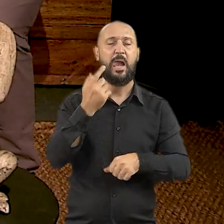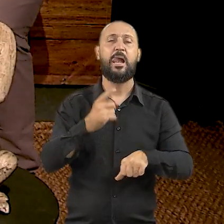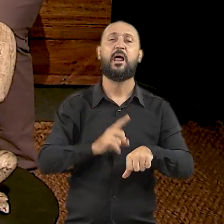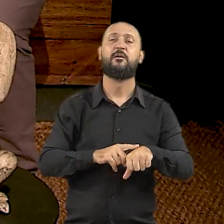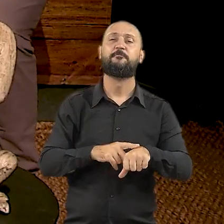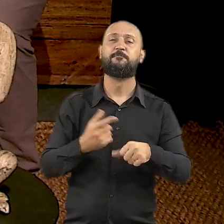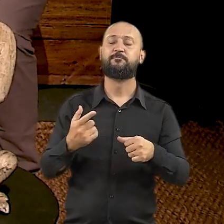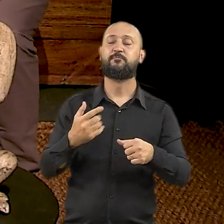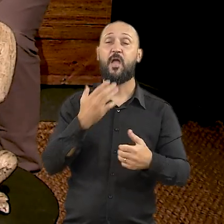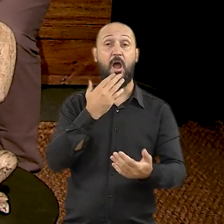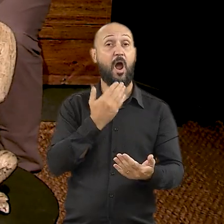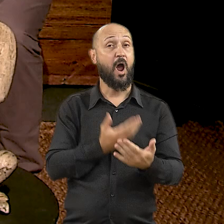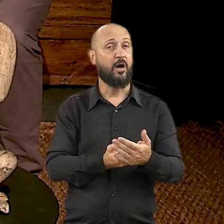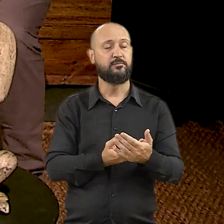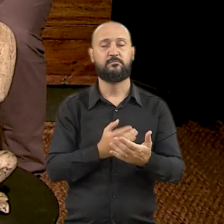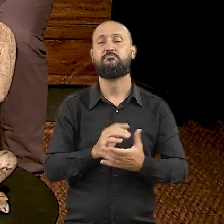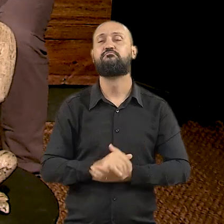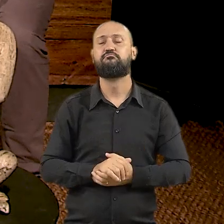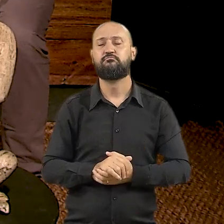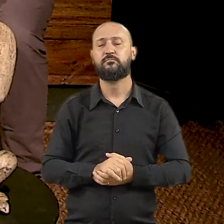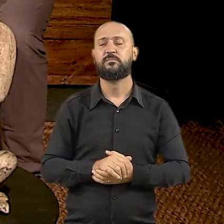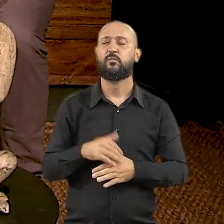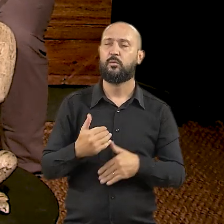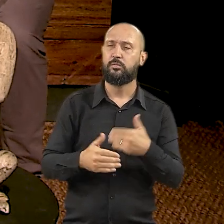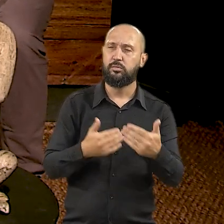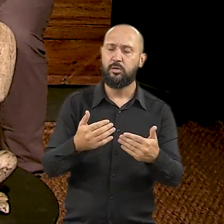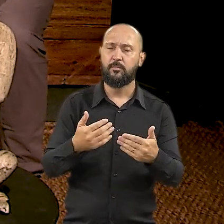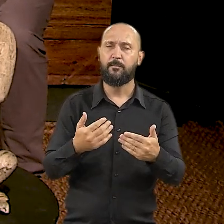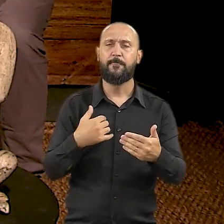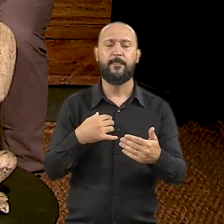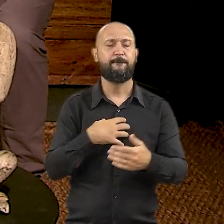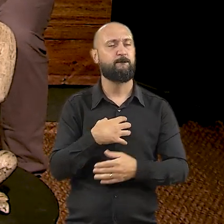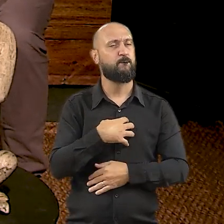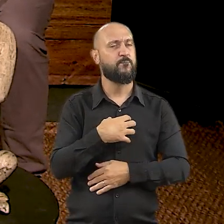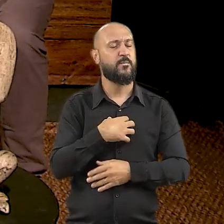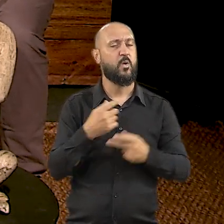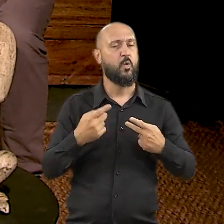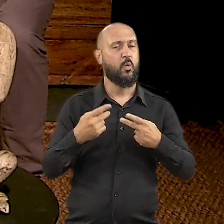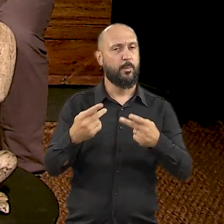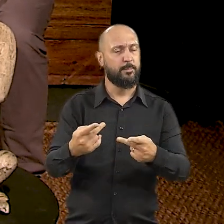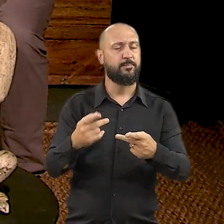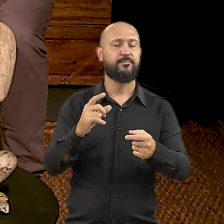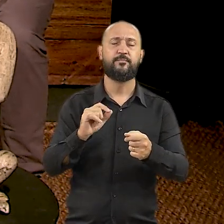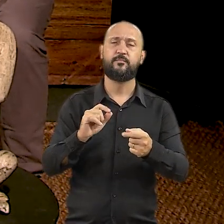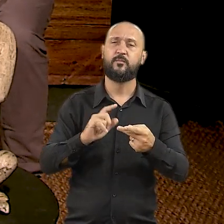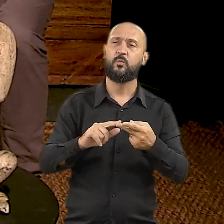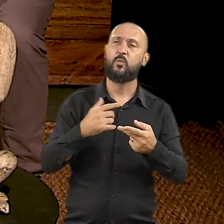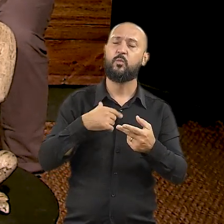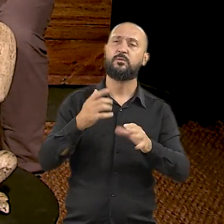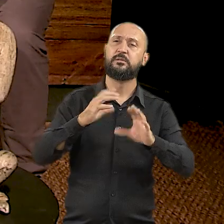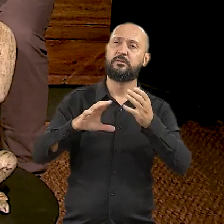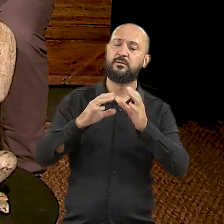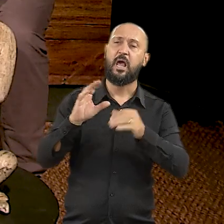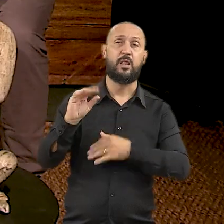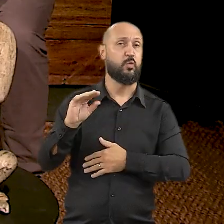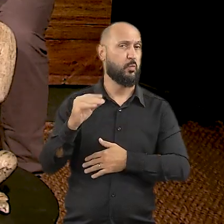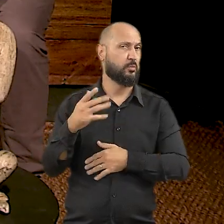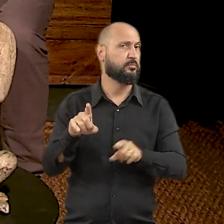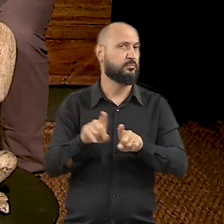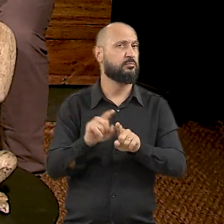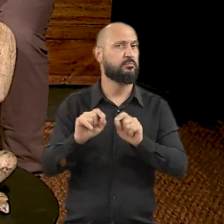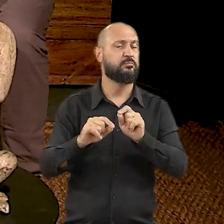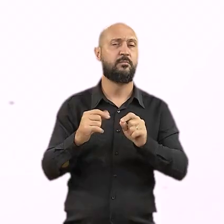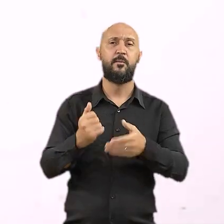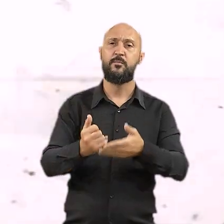ali naquele encantado com isso. Momento. Aí foi ficando, nisso eu fui também convidado para... Aí comecei, tocava muito na